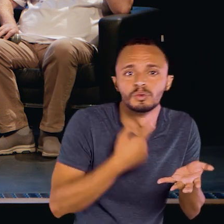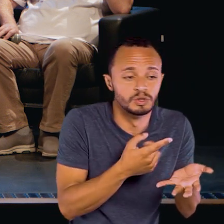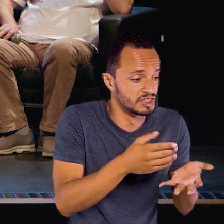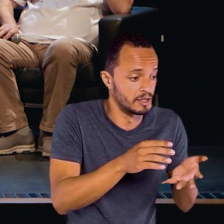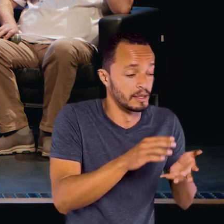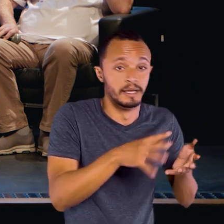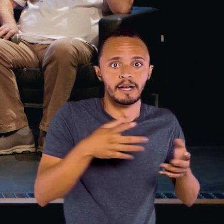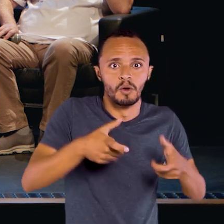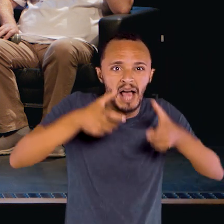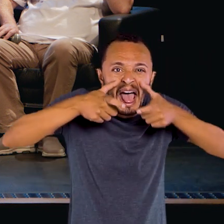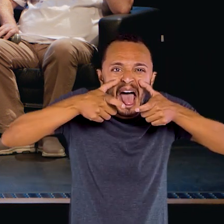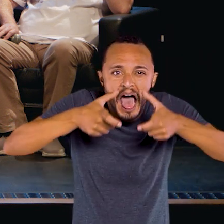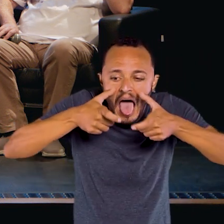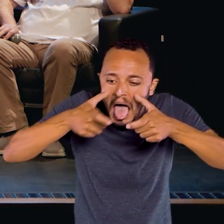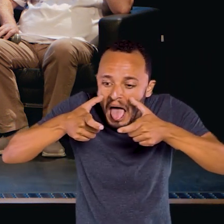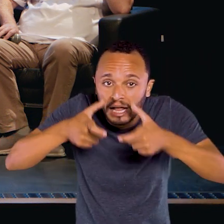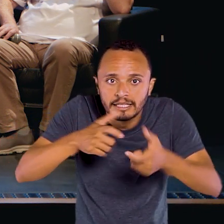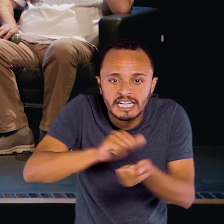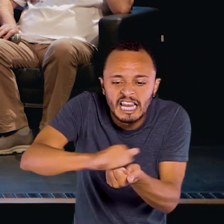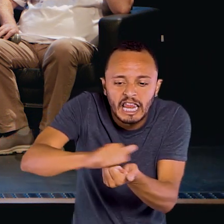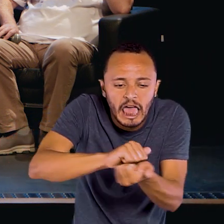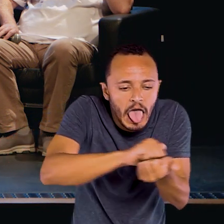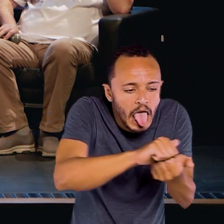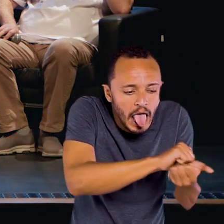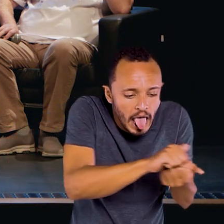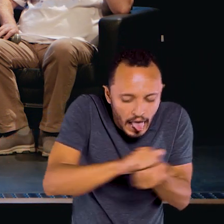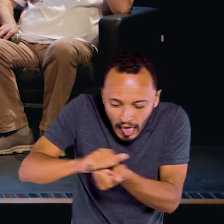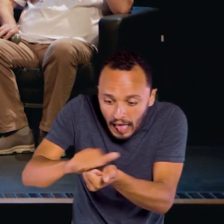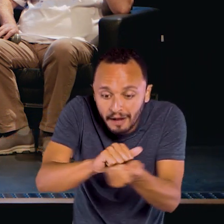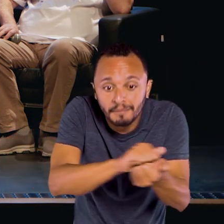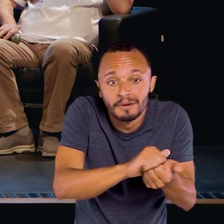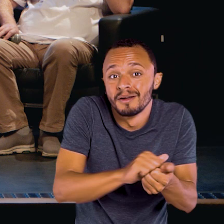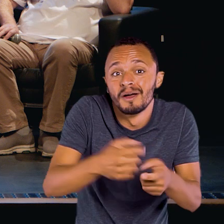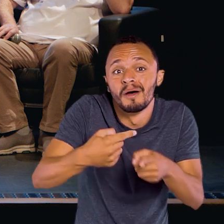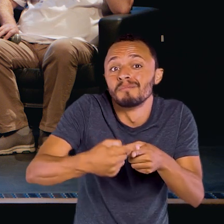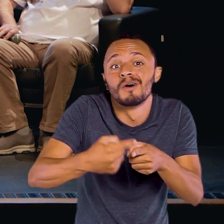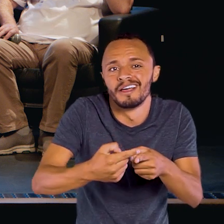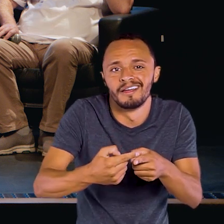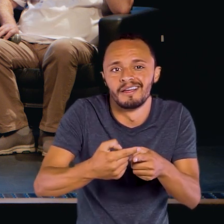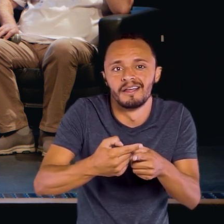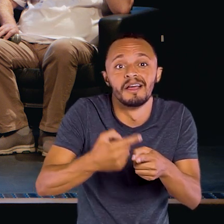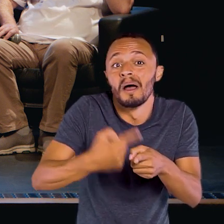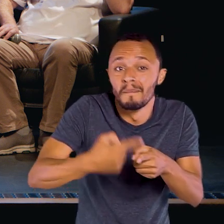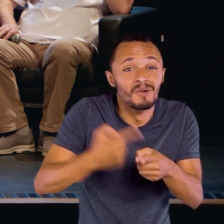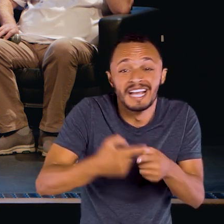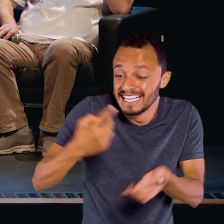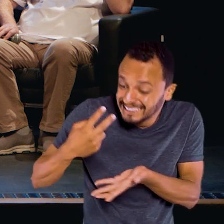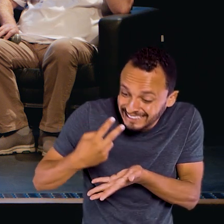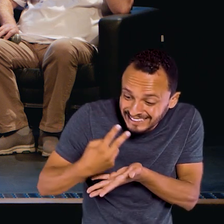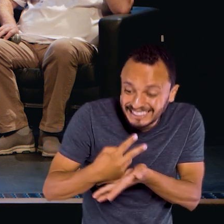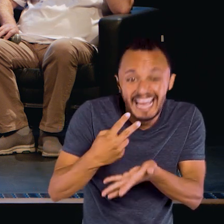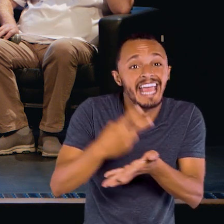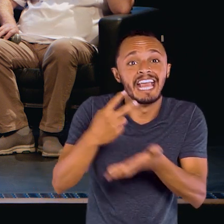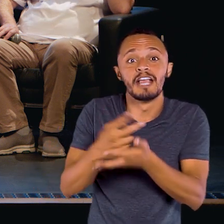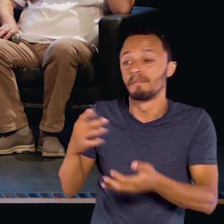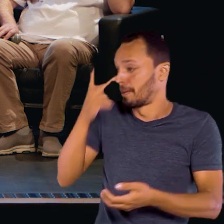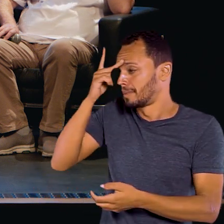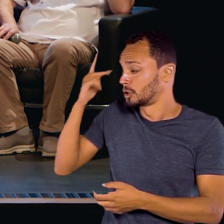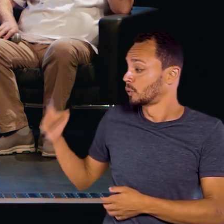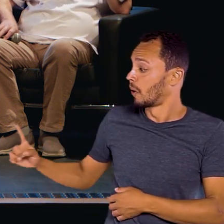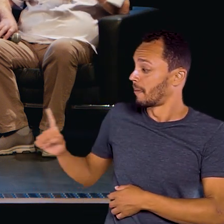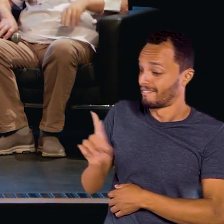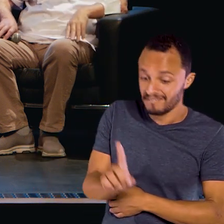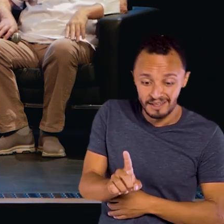por quê? Porque a gente sempre teve pessoas para manter aquela casa eternamente limpa. E